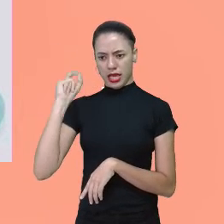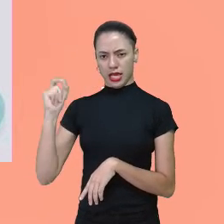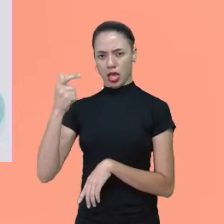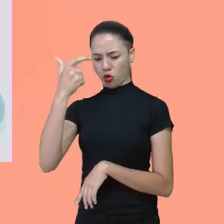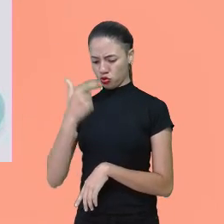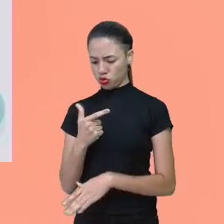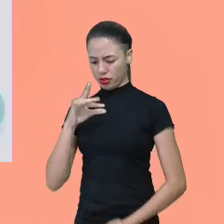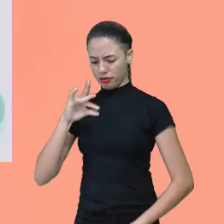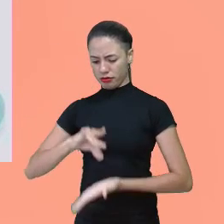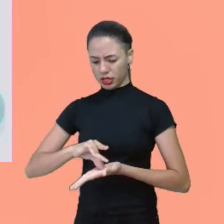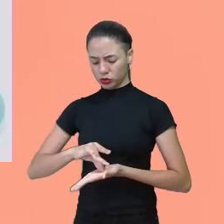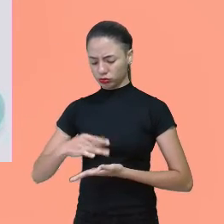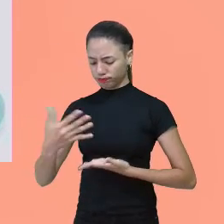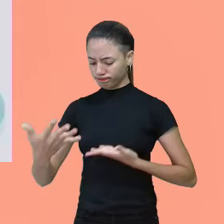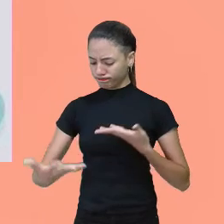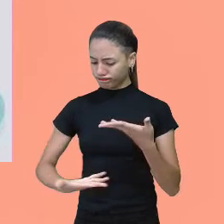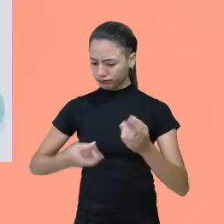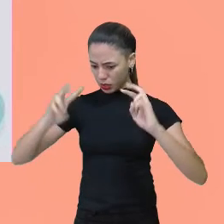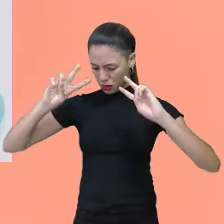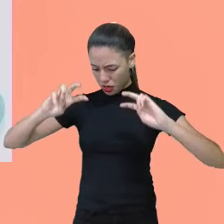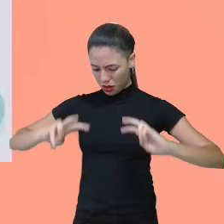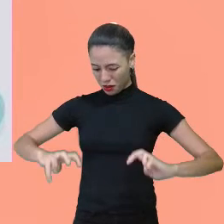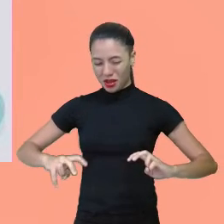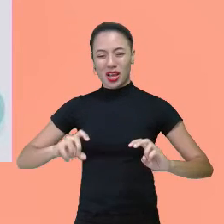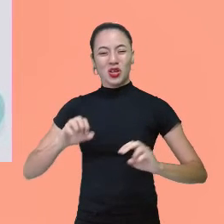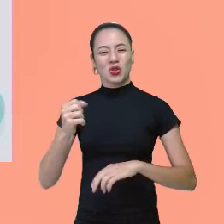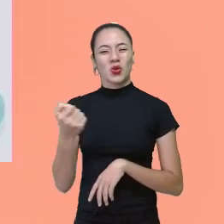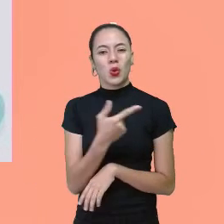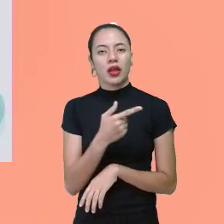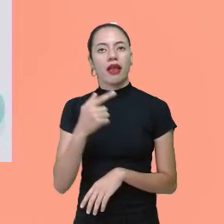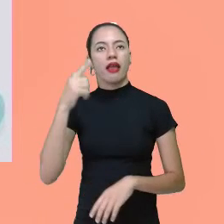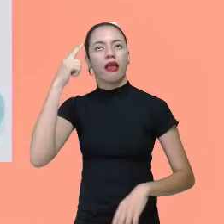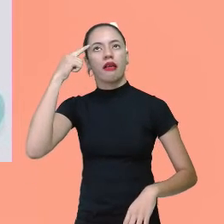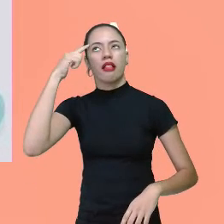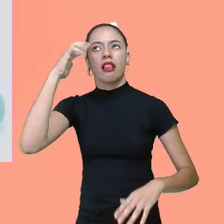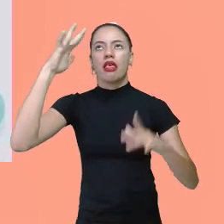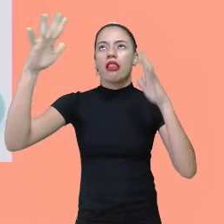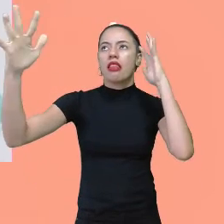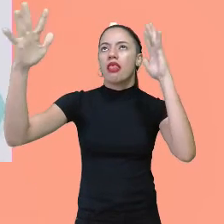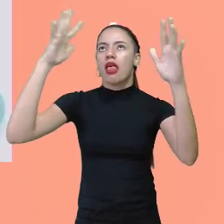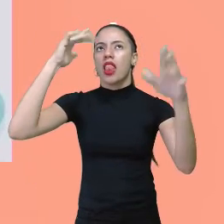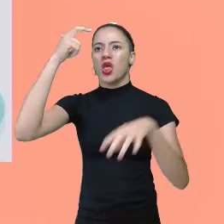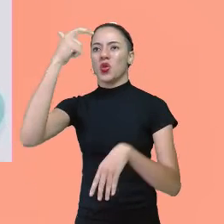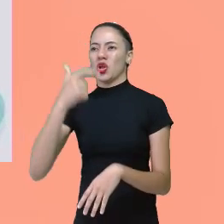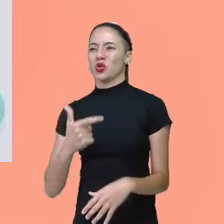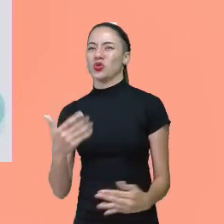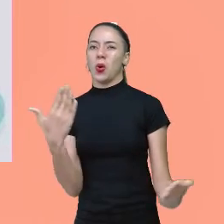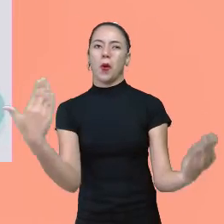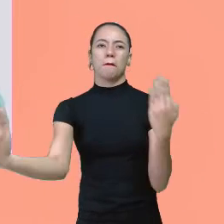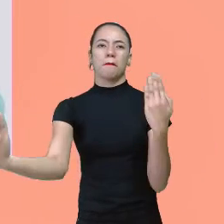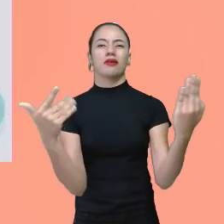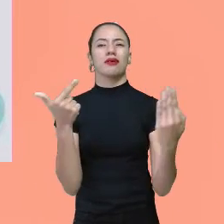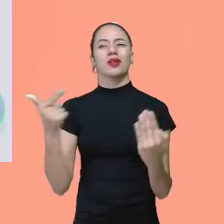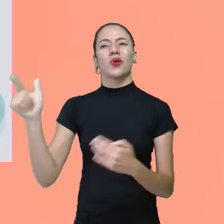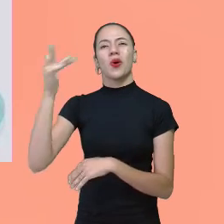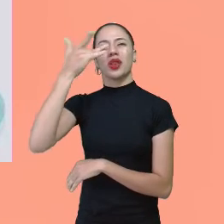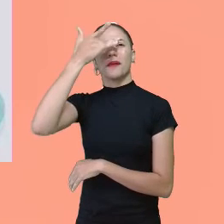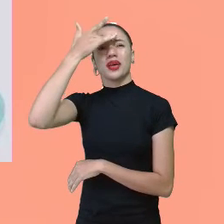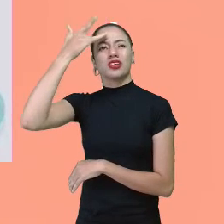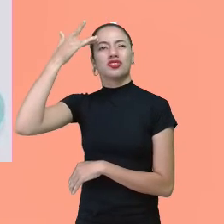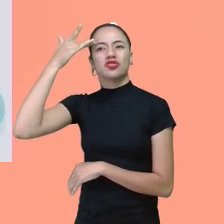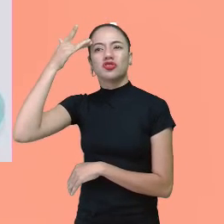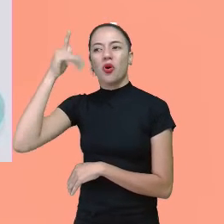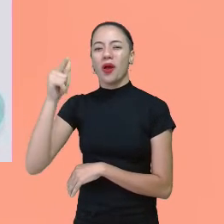somos, sem ficar criando, projetando imagens, né? Ou se comparando com pessoas que estão